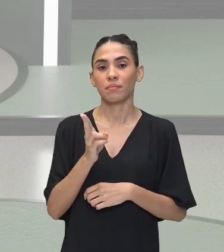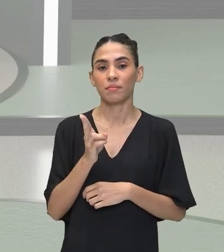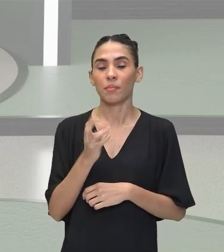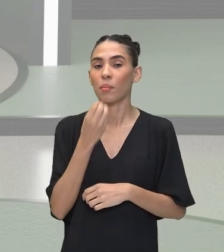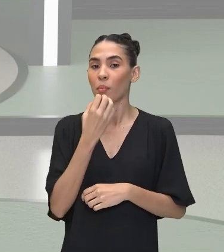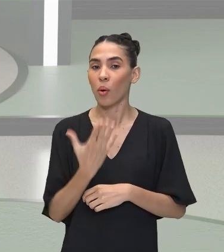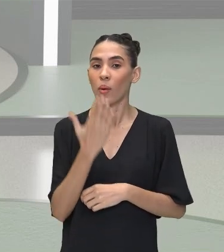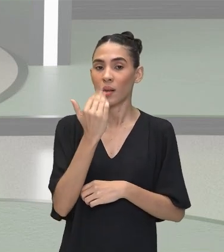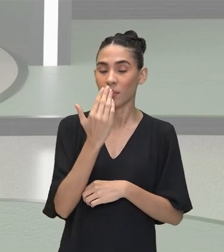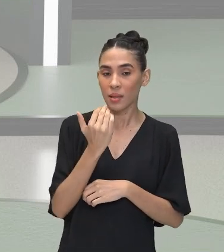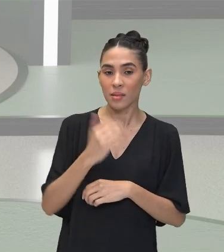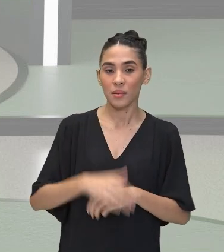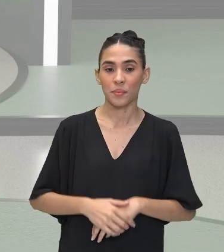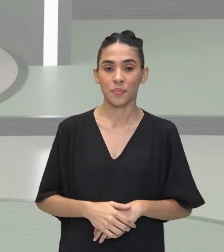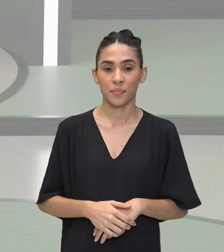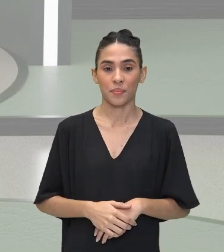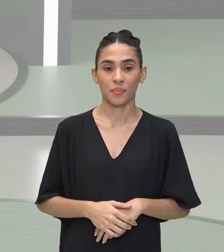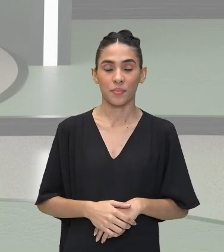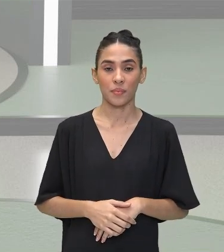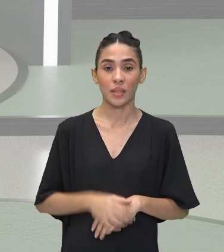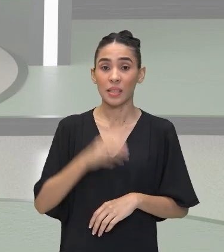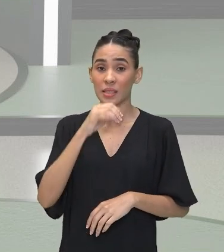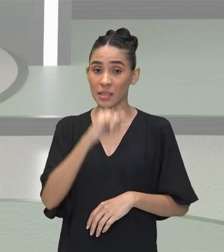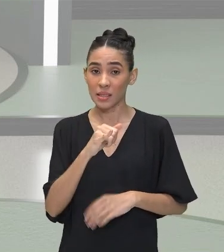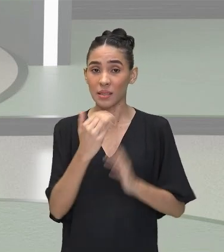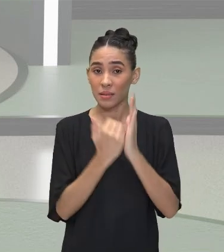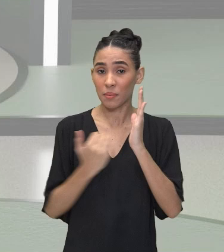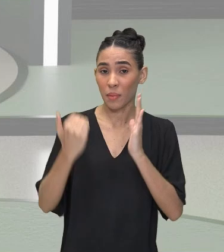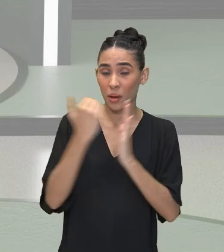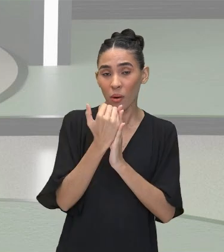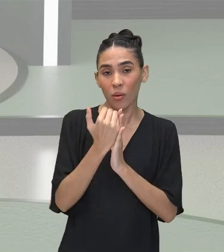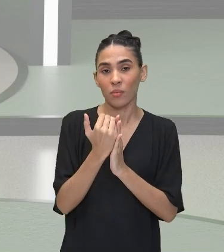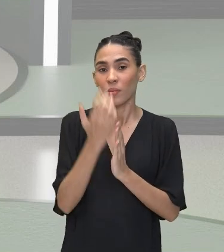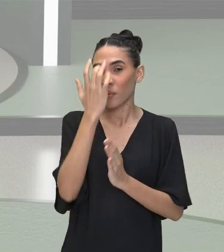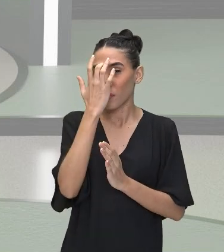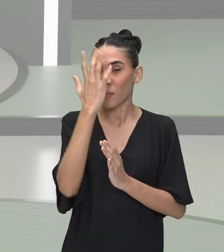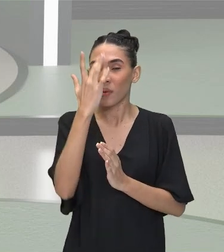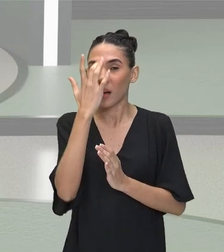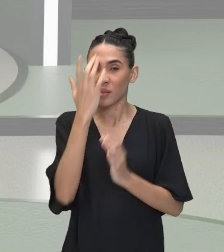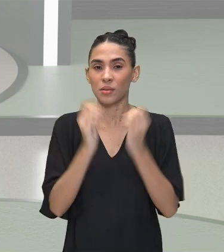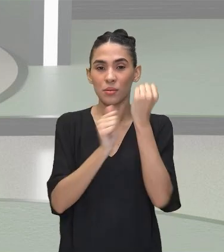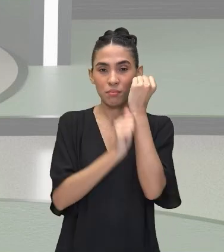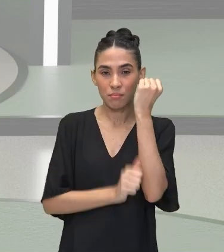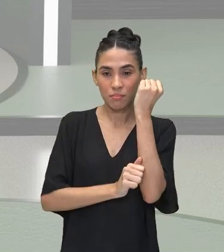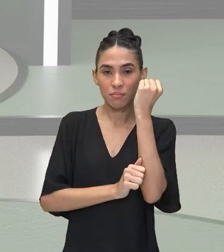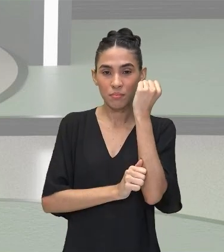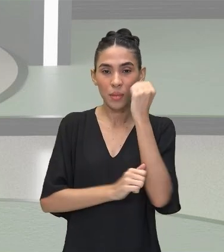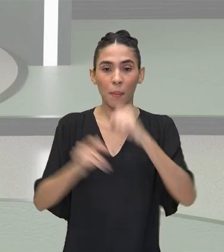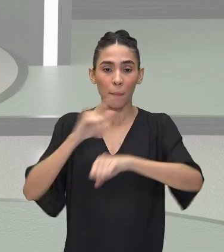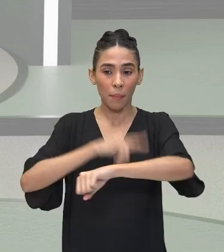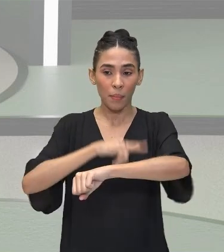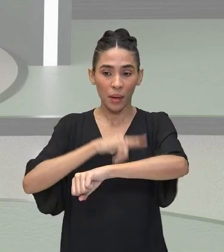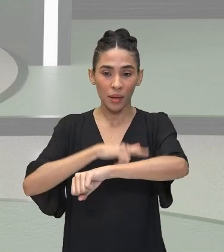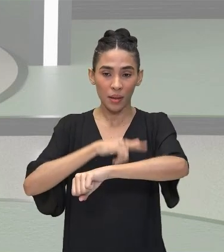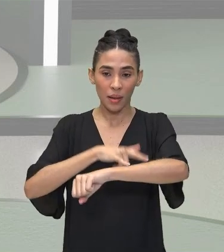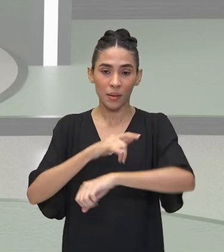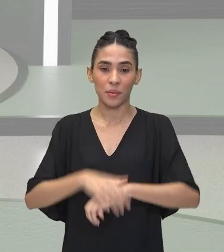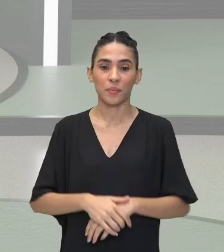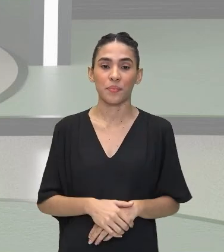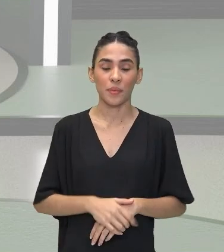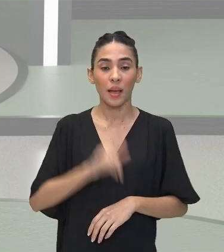boa alimentação. Quando em excesso, elas são facilmente excretadas na urina, né? Então, essas